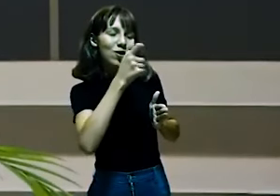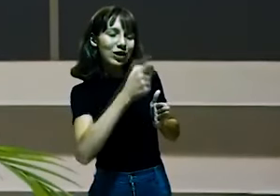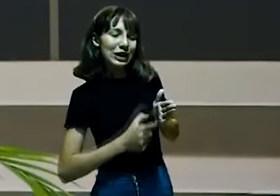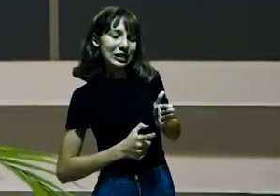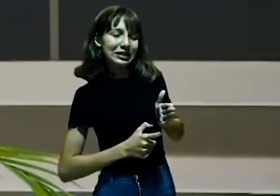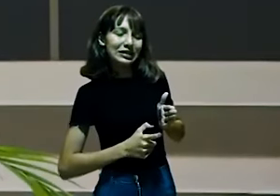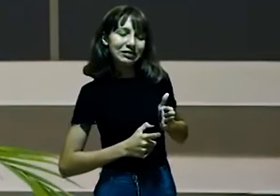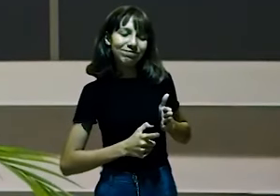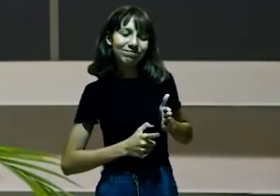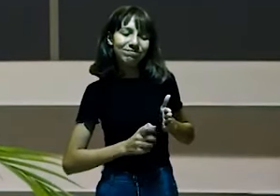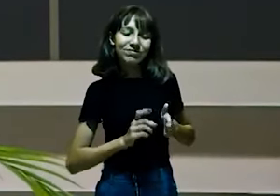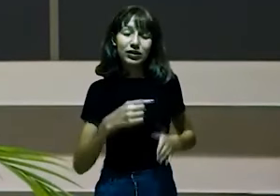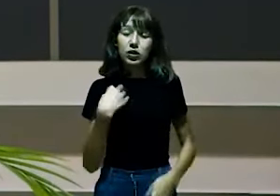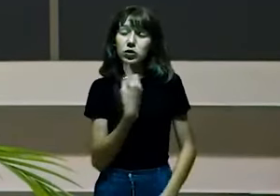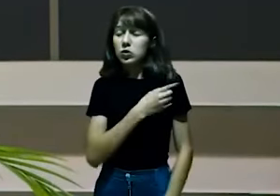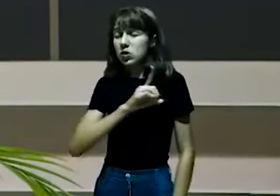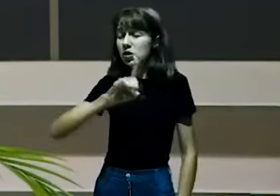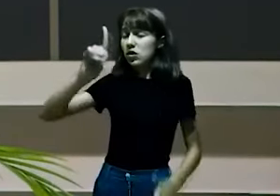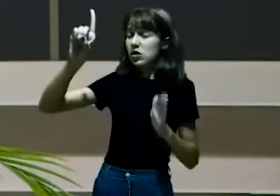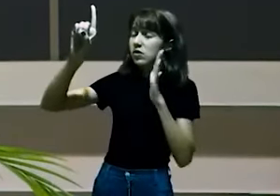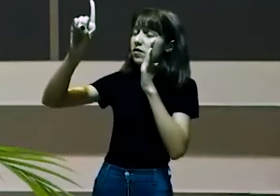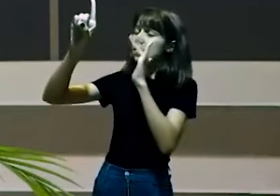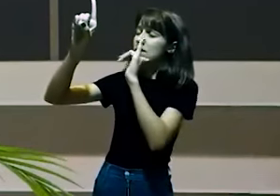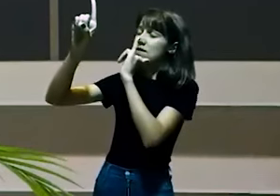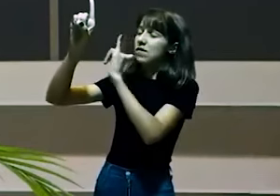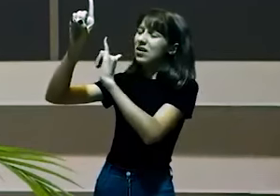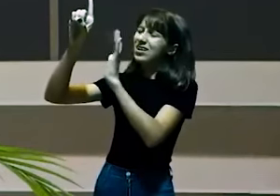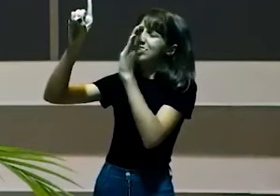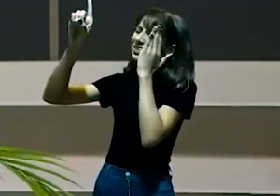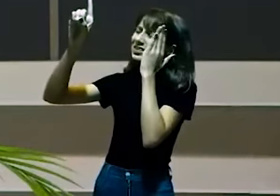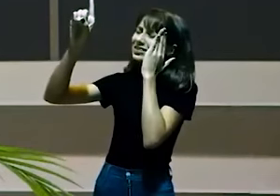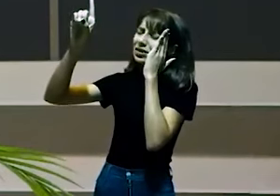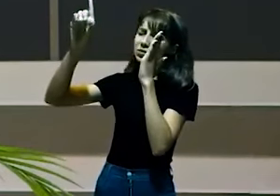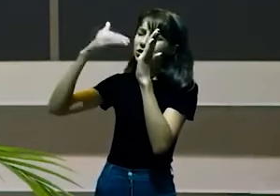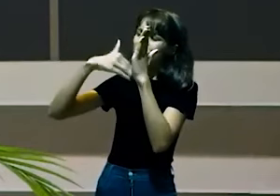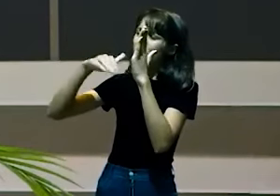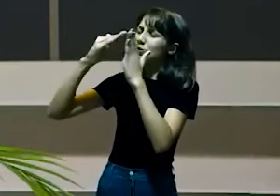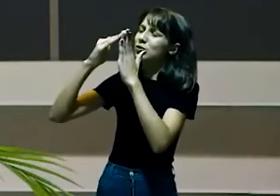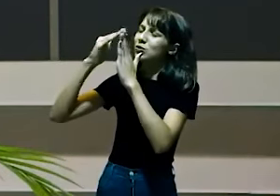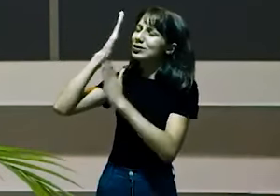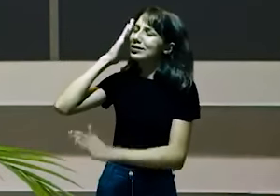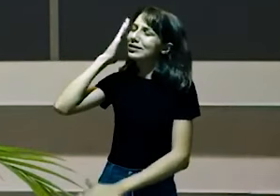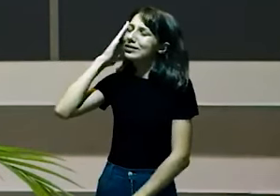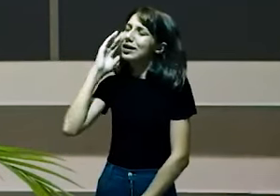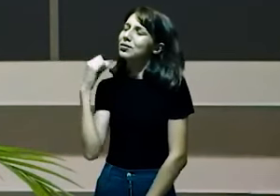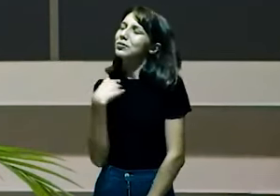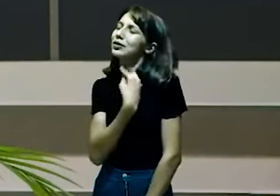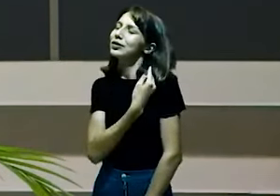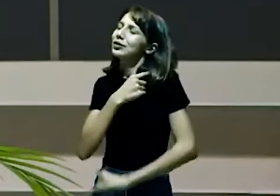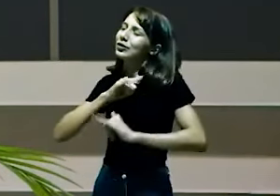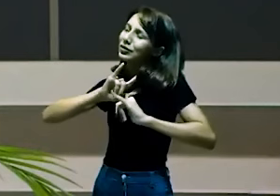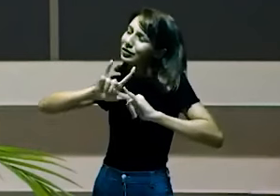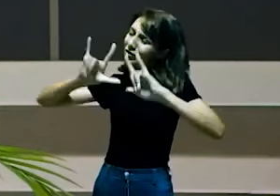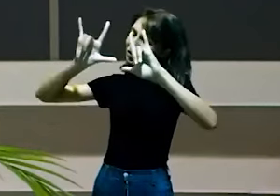sabes tudo e tu sabes que nós te amamos estamos aqui por isso Senhor porque